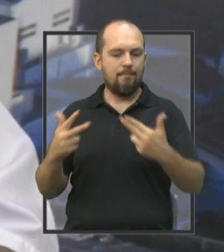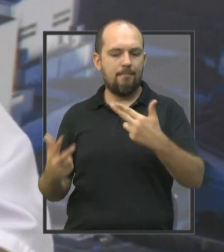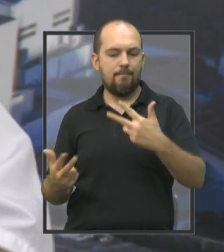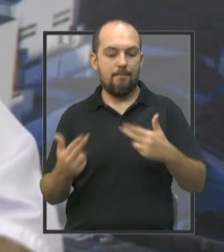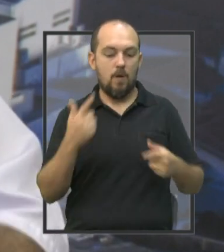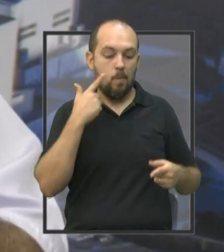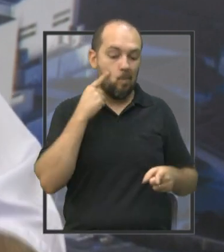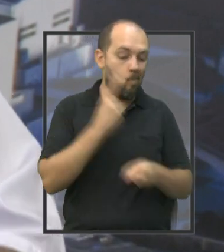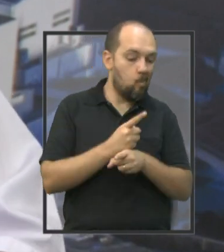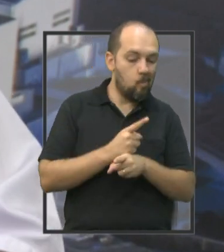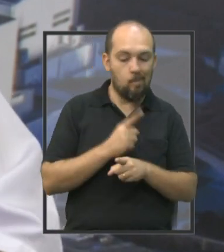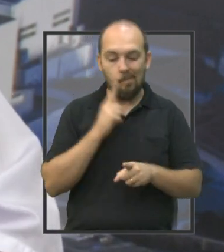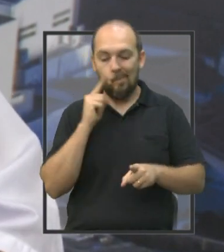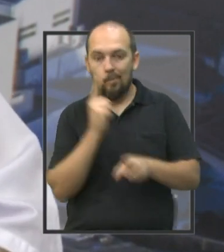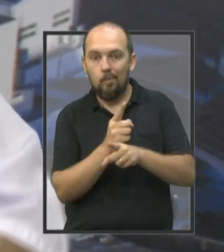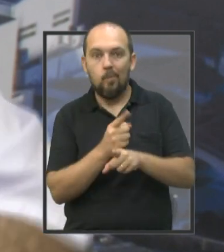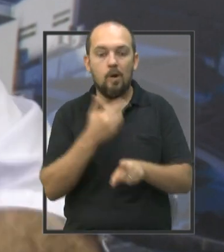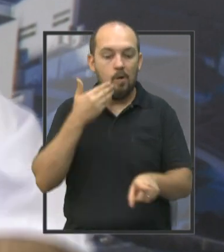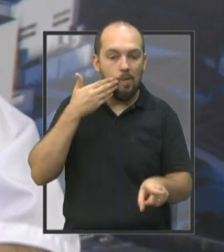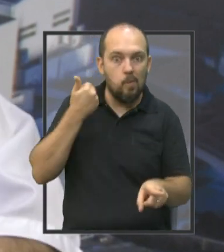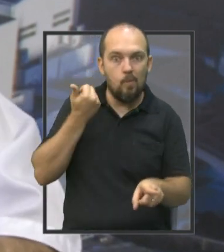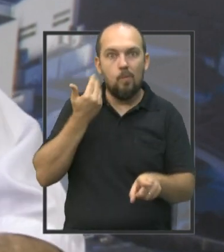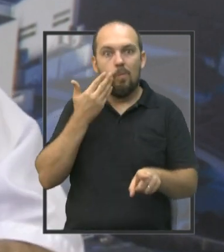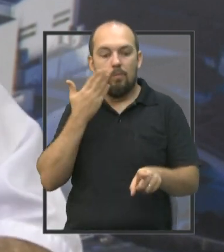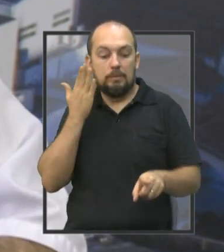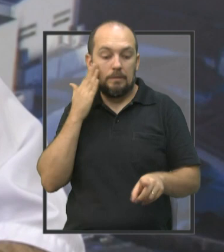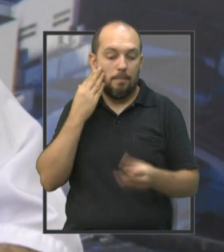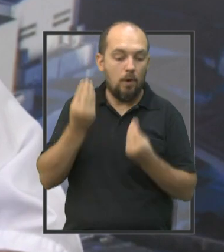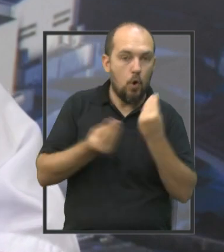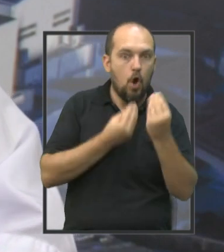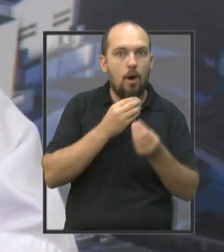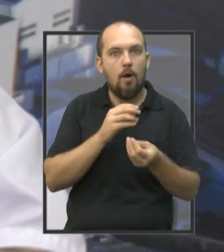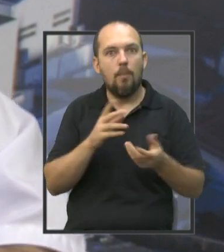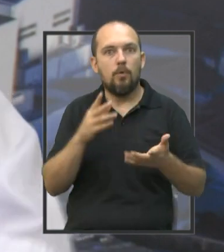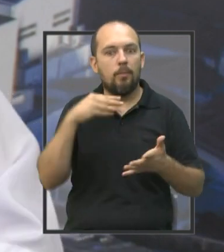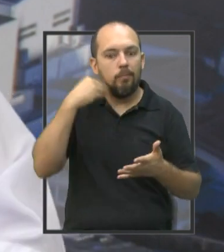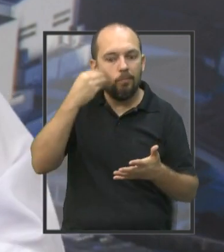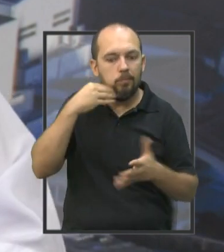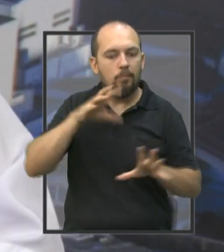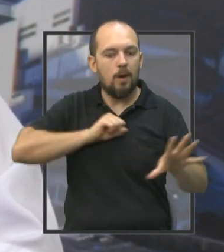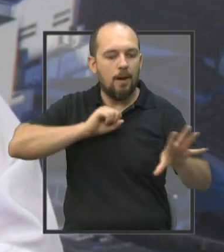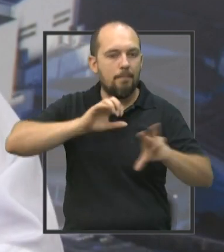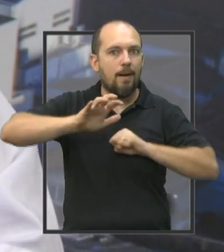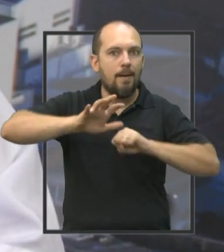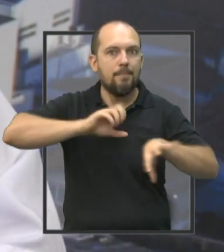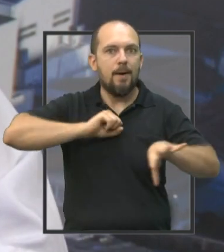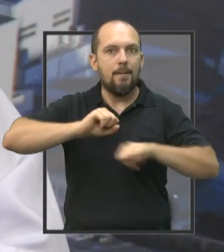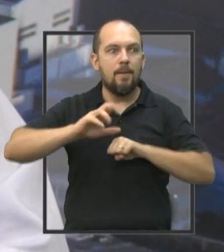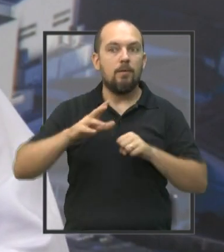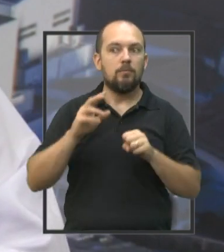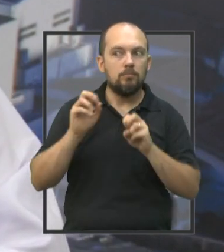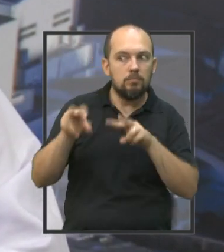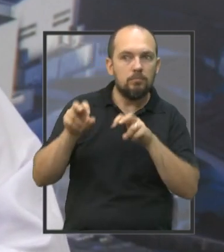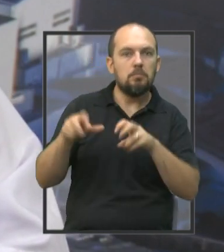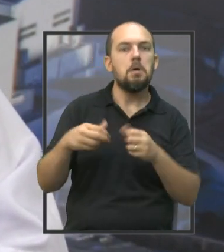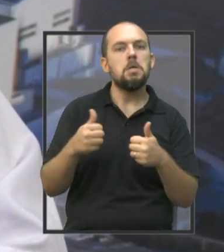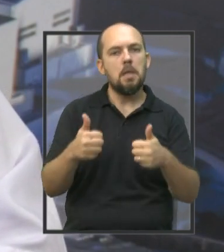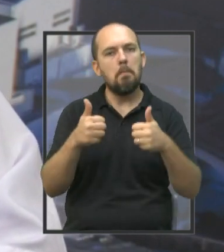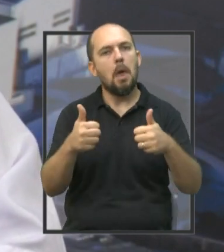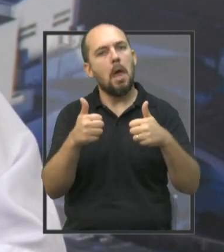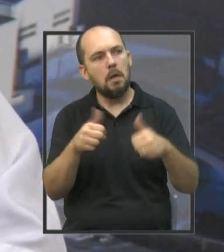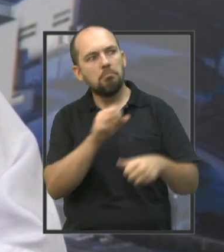situações complicadas, saber sair, você entendeu? Então, está correndo e está correndo bem, não está